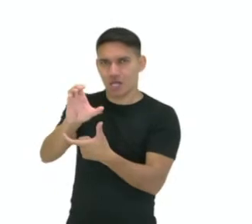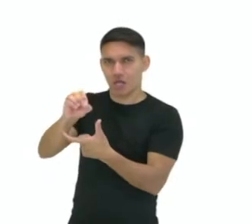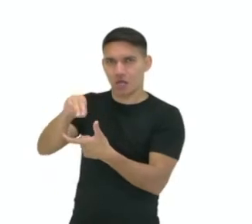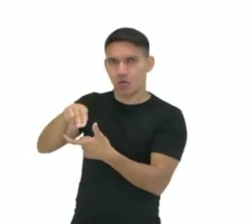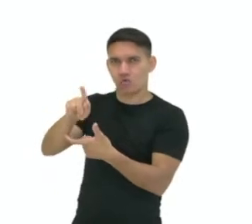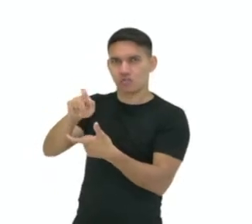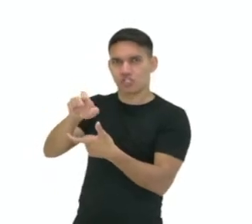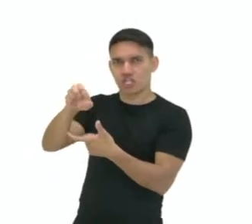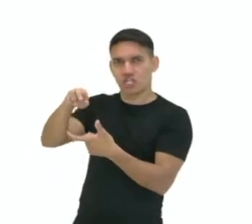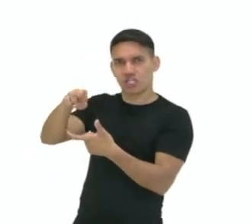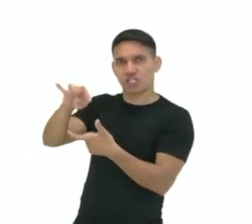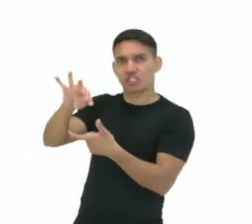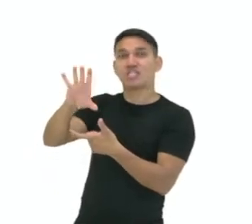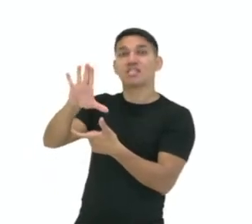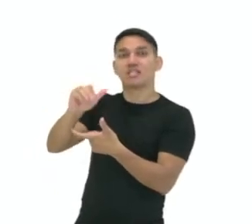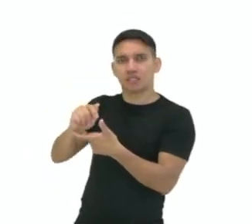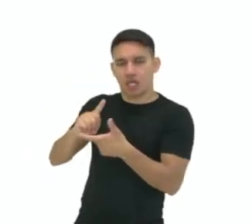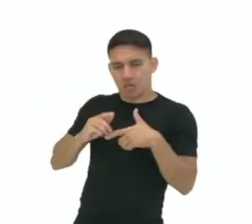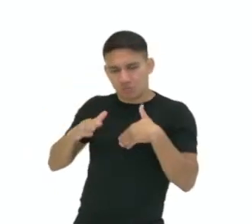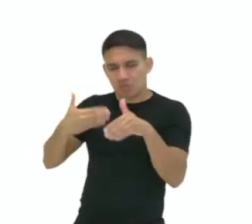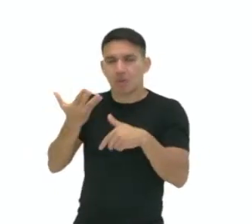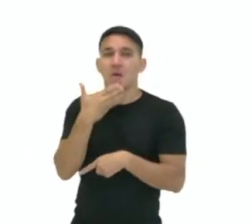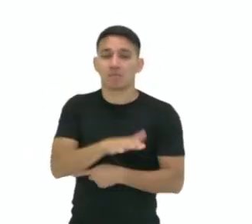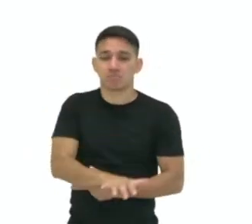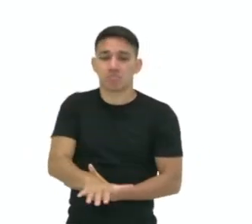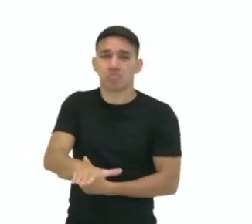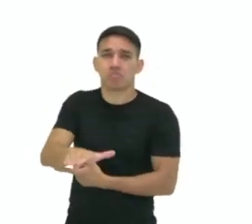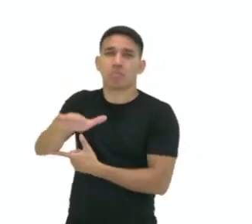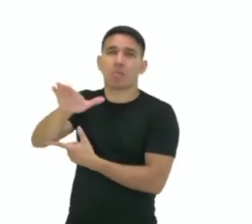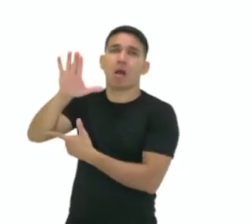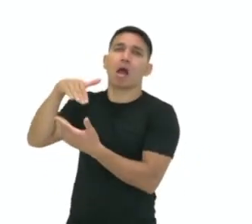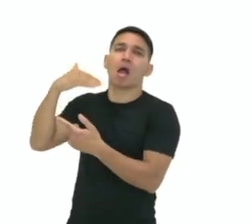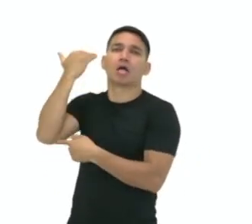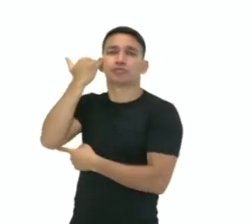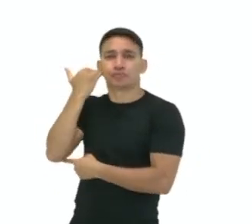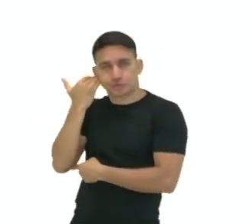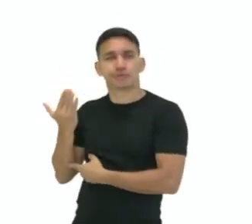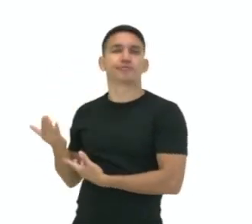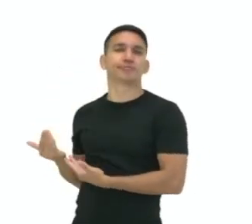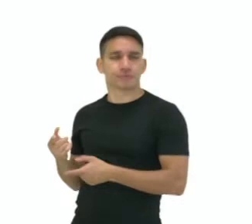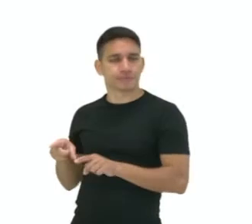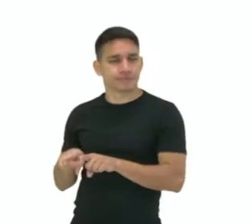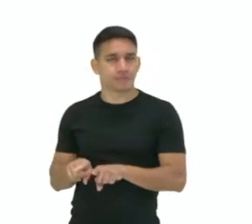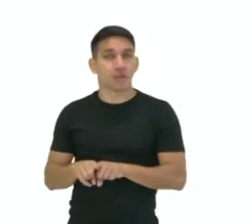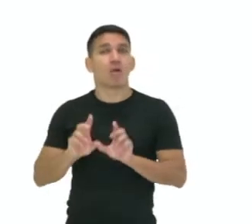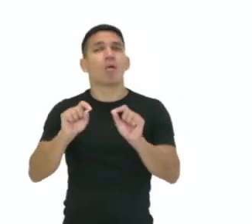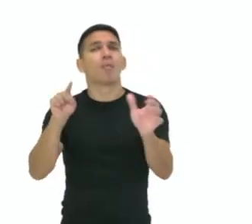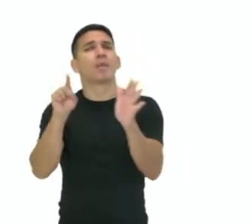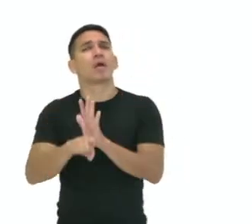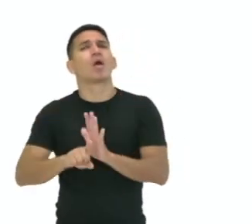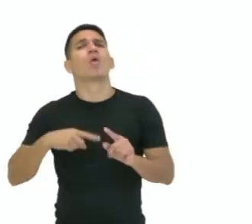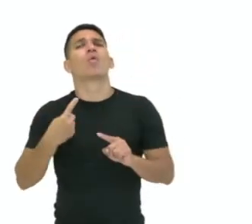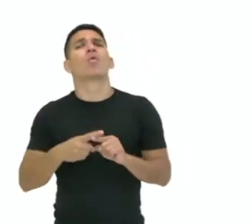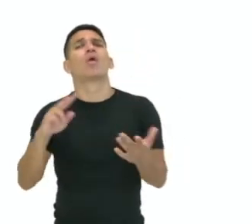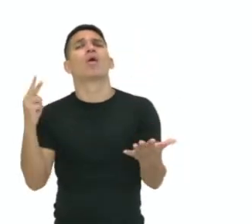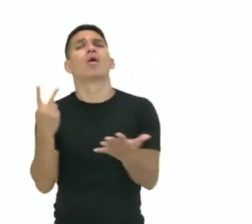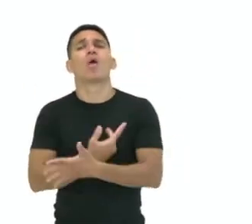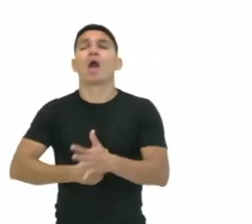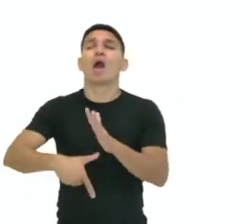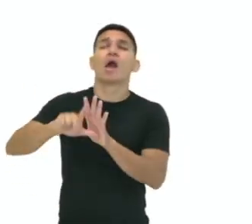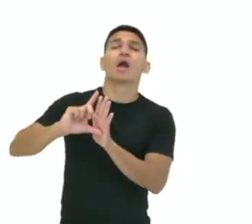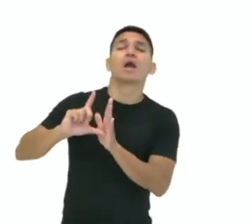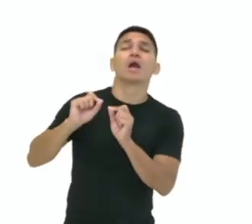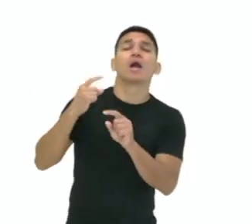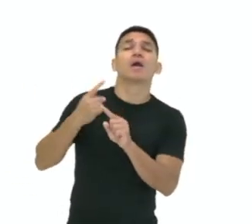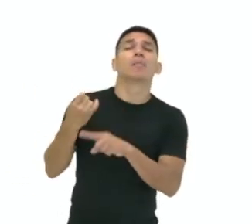E progride na infância e na adolescência. Qual é a importância, então, do diagnóstico precoce